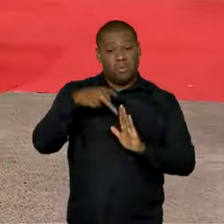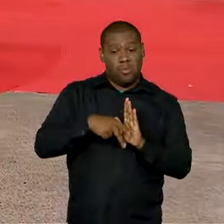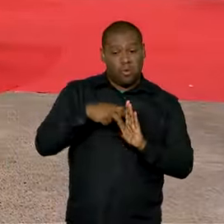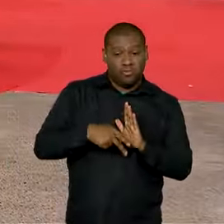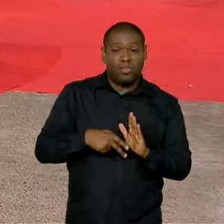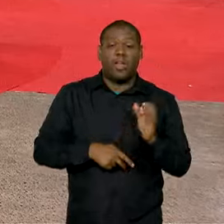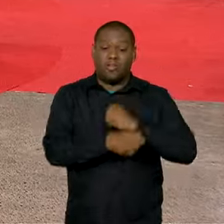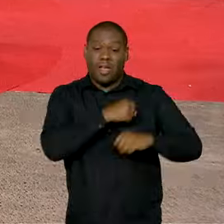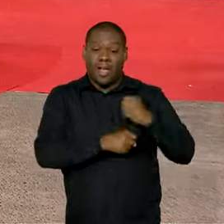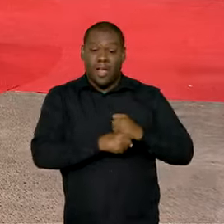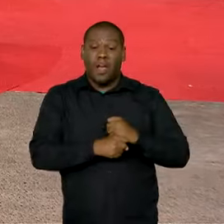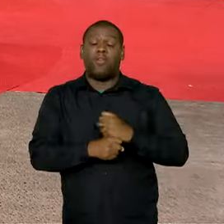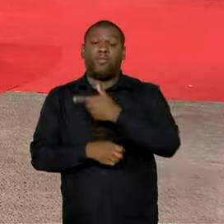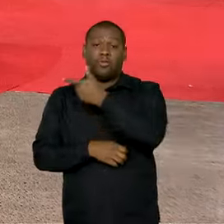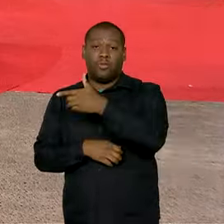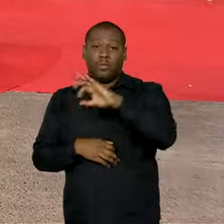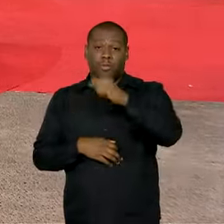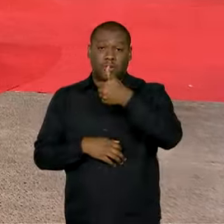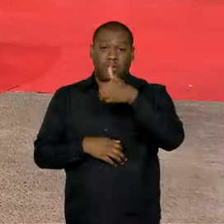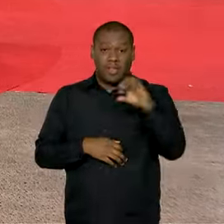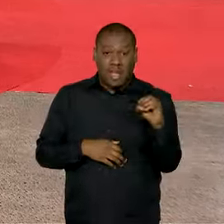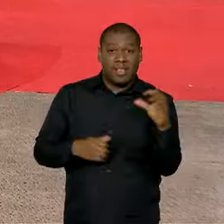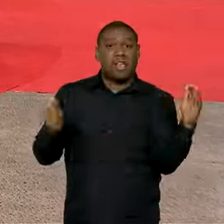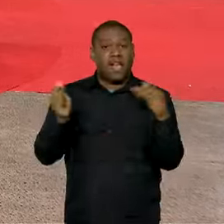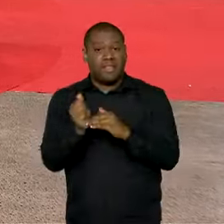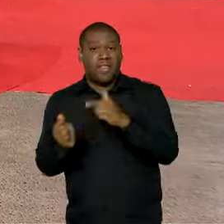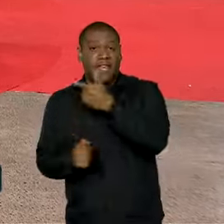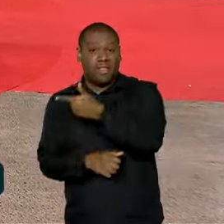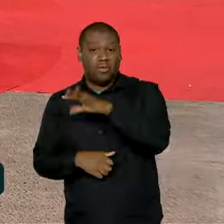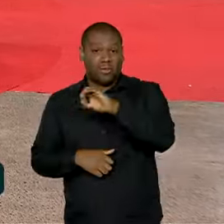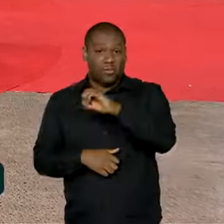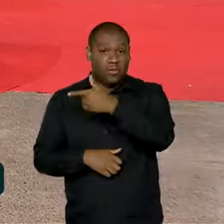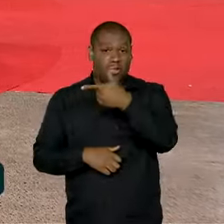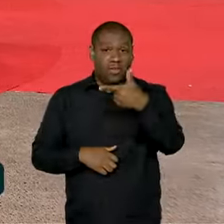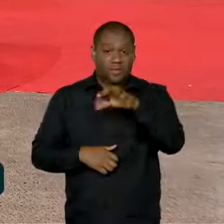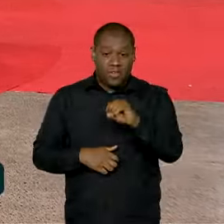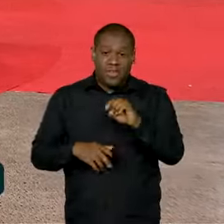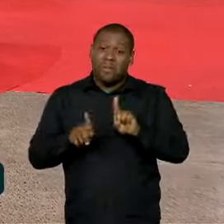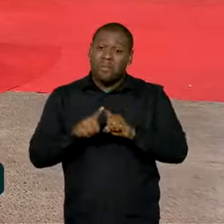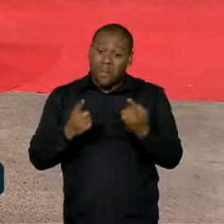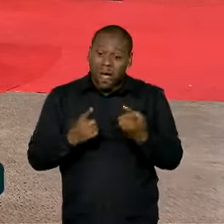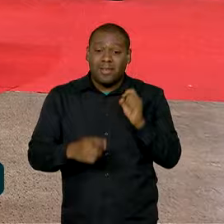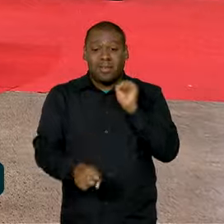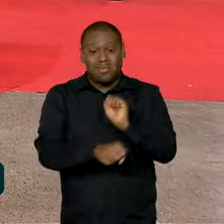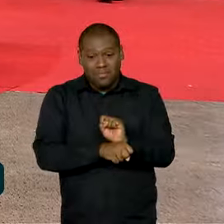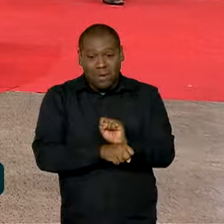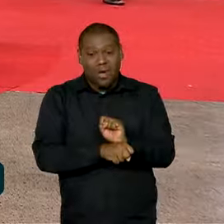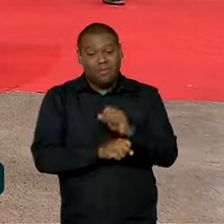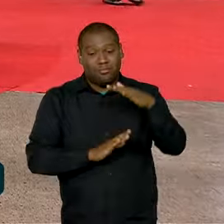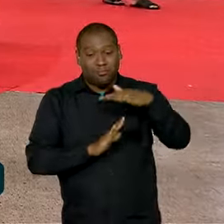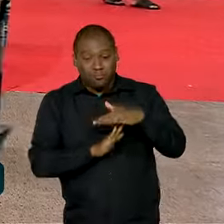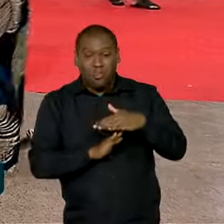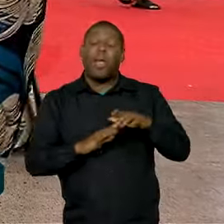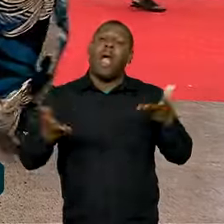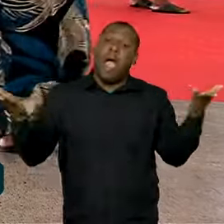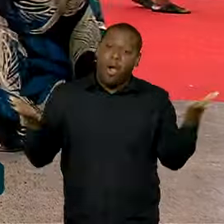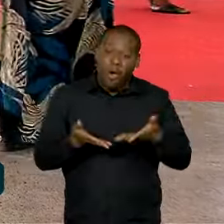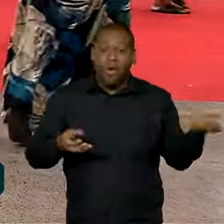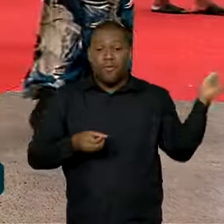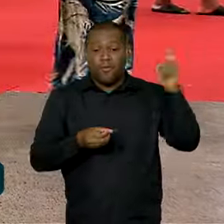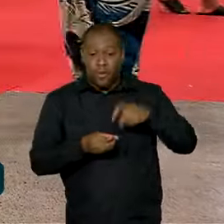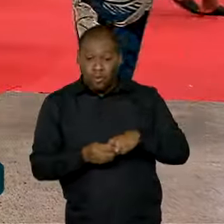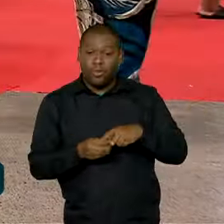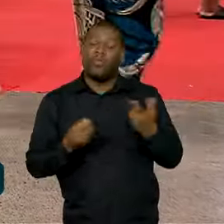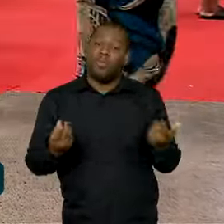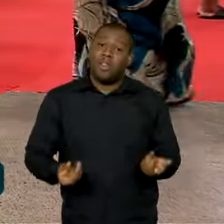2 vezes. São 55 metas com objetivos como aumentar a geração de empregos formais nas cadeias culturais,